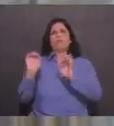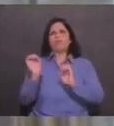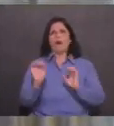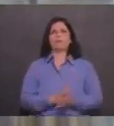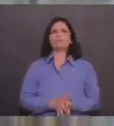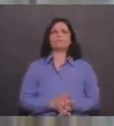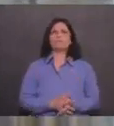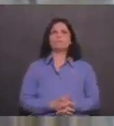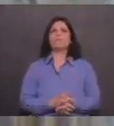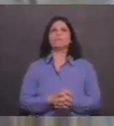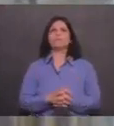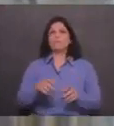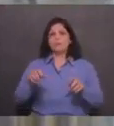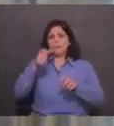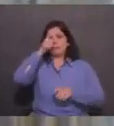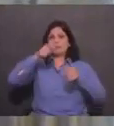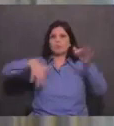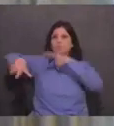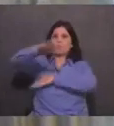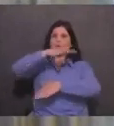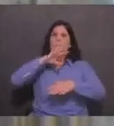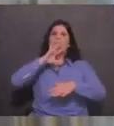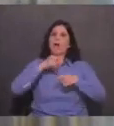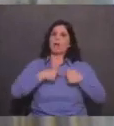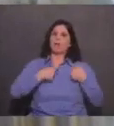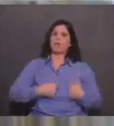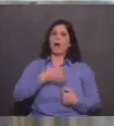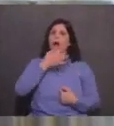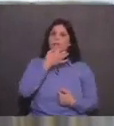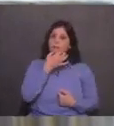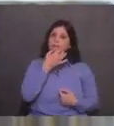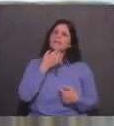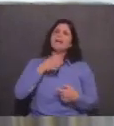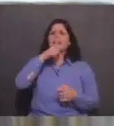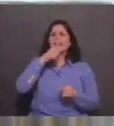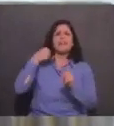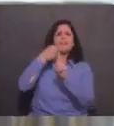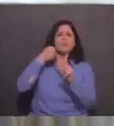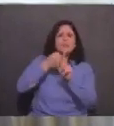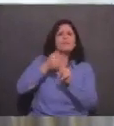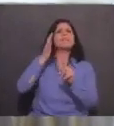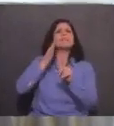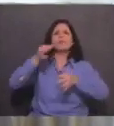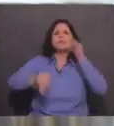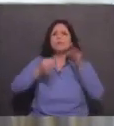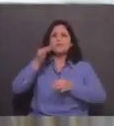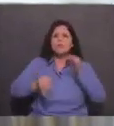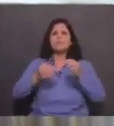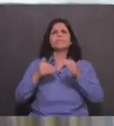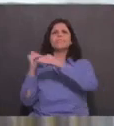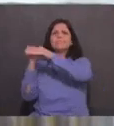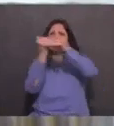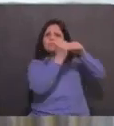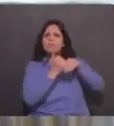Uma humanidade com coração de mãe trabalha incansavelmente em favor da justiça, junta os irmãos para que